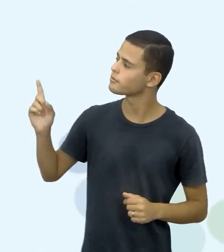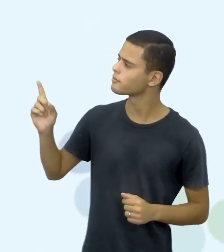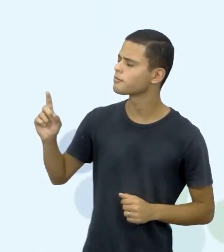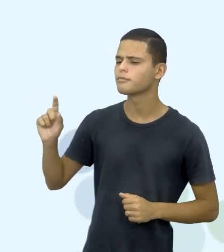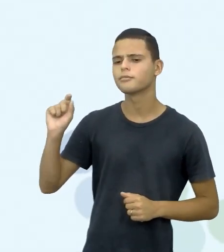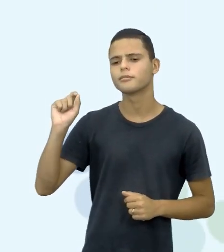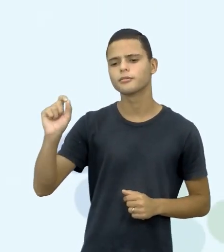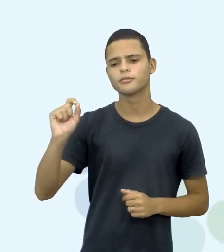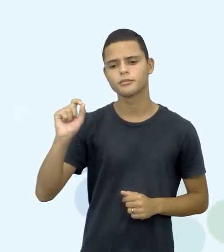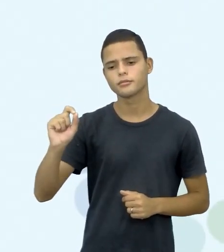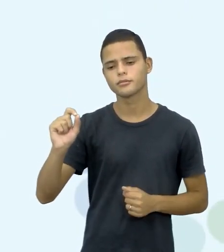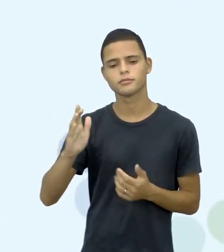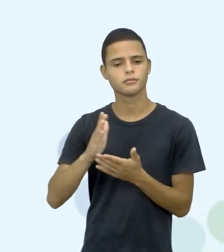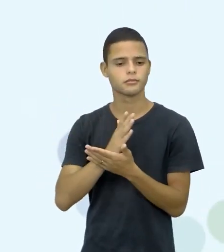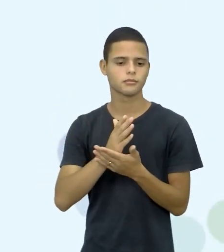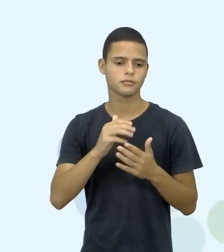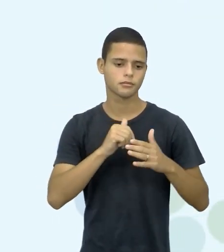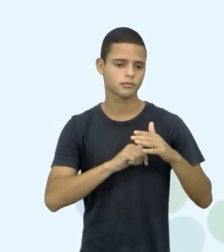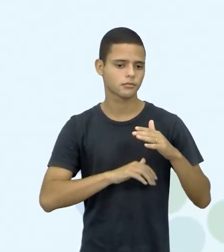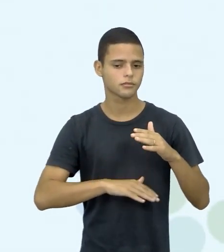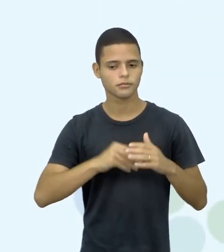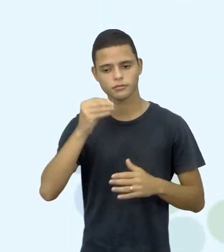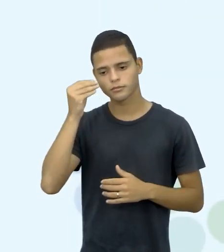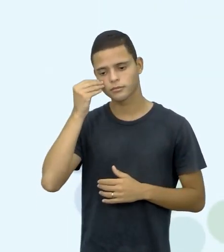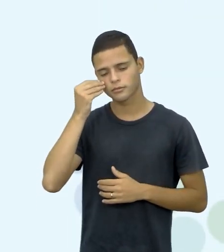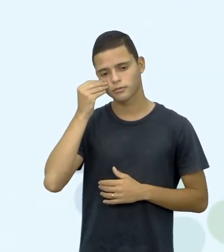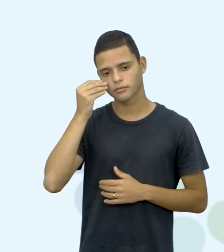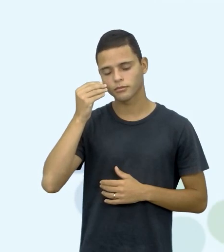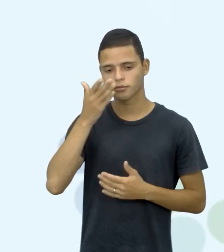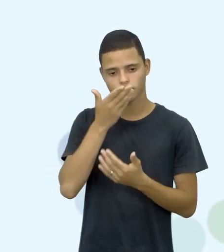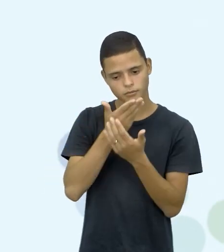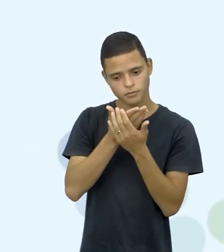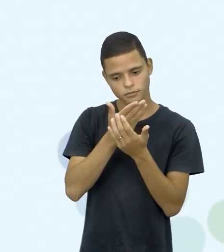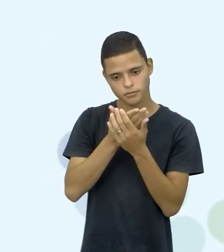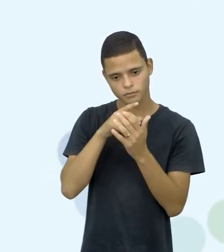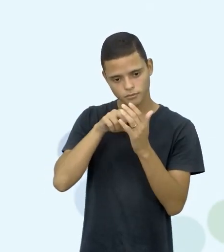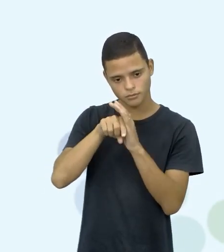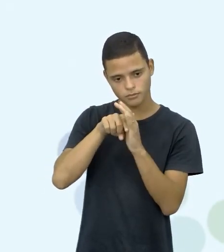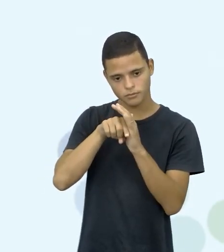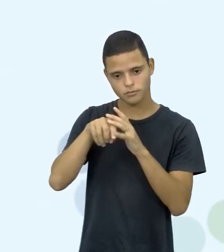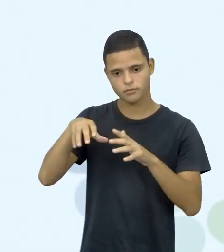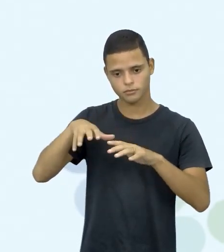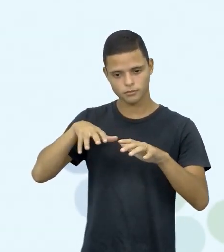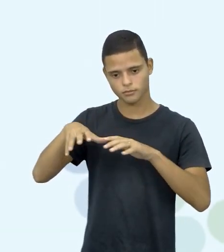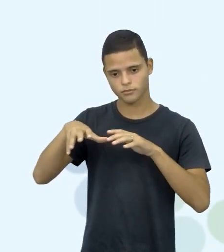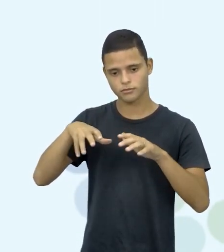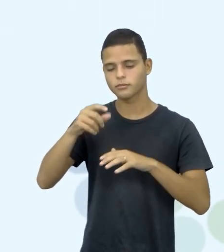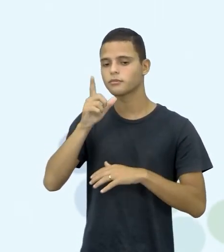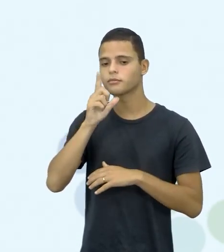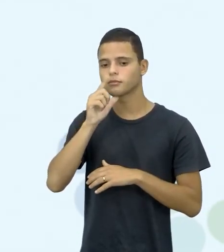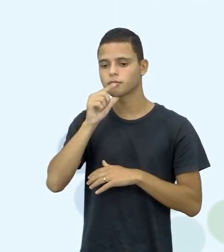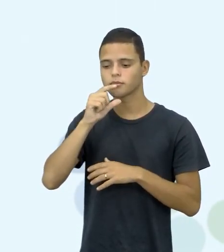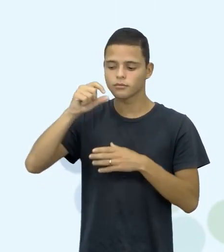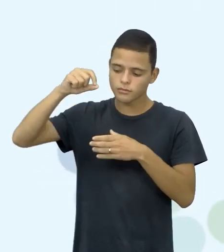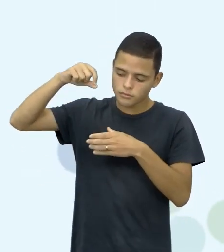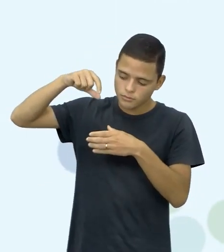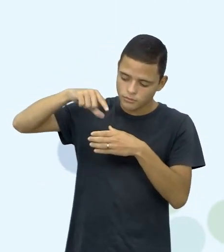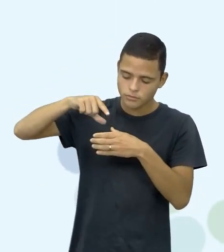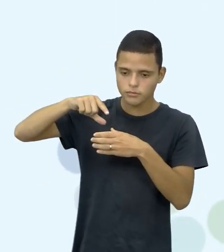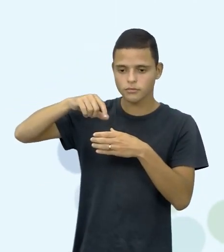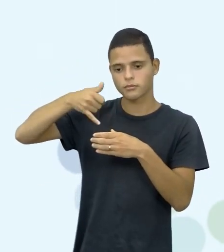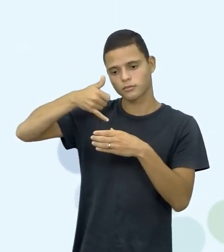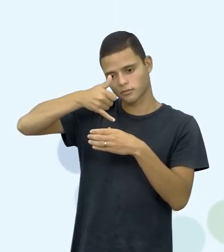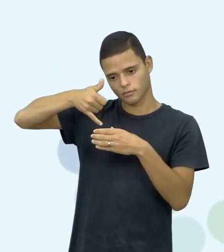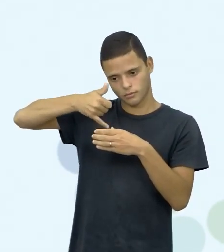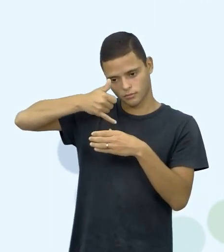hoje é coletar dados experimentais a partir do estudo do movimento de uma gota de água dentro de um tubo de óleo. E o